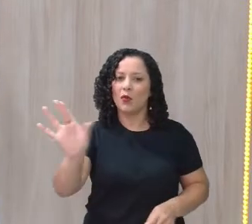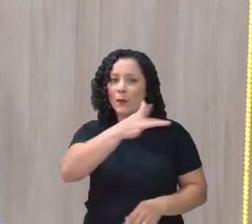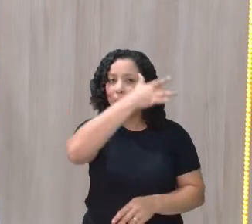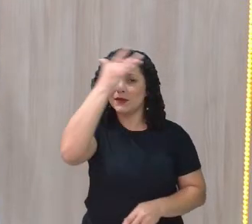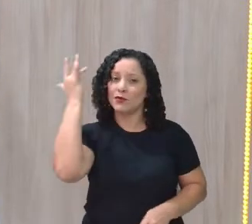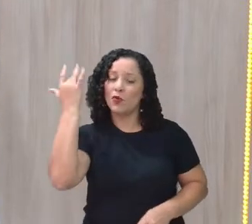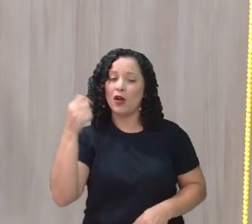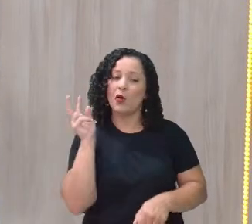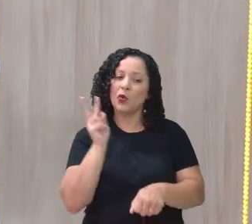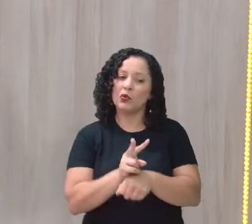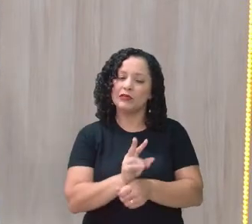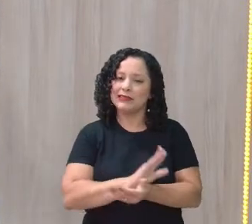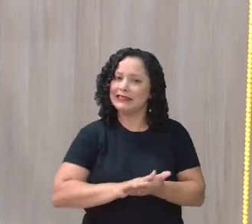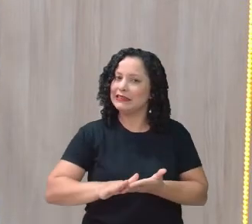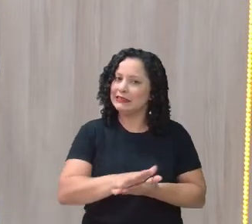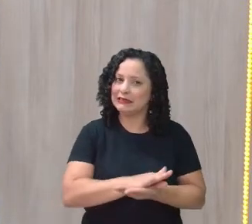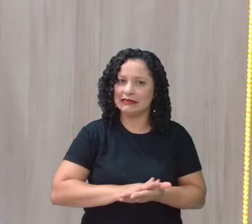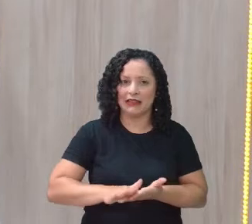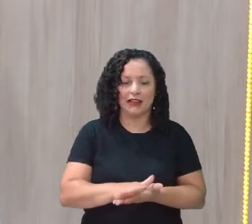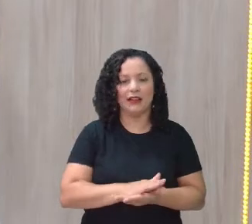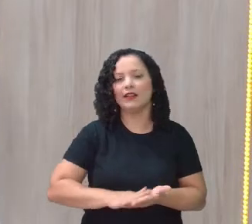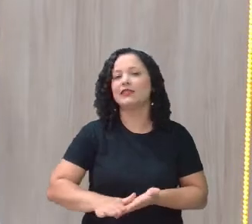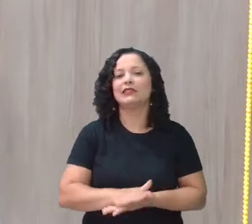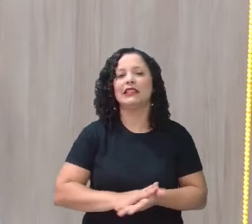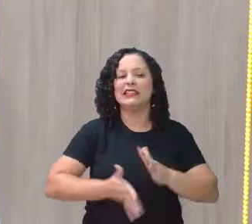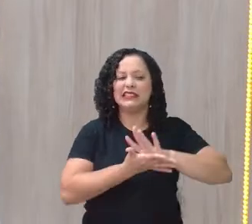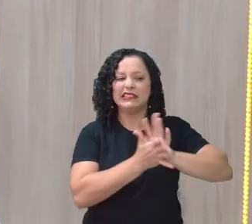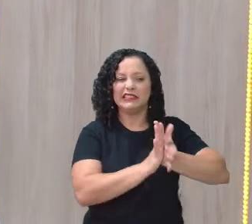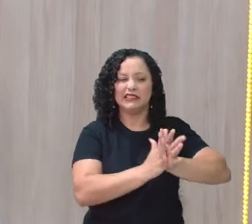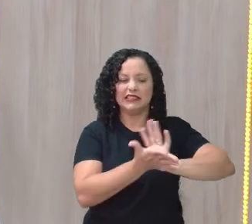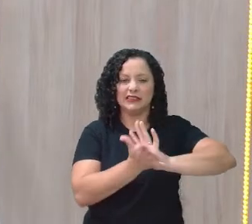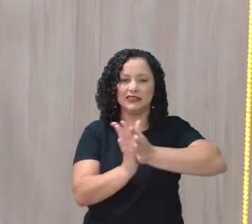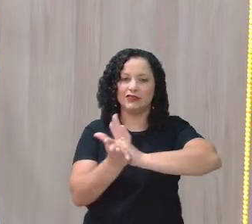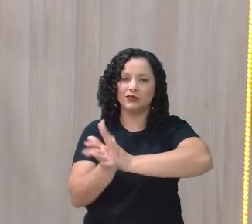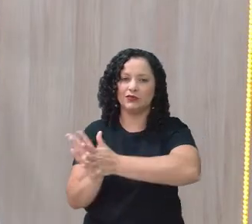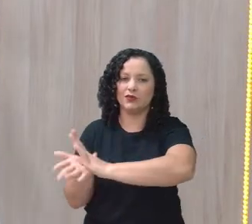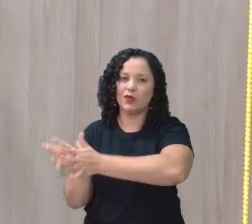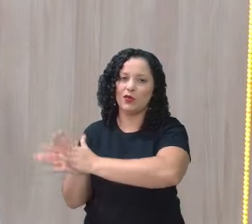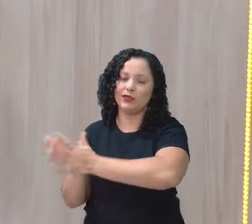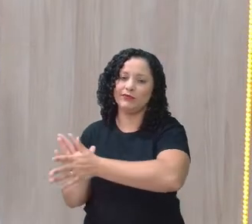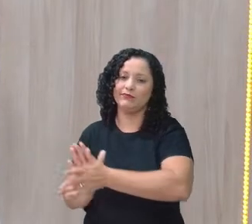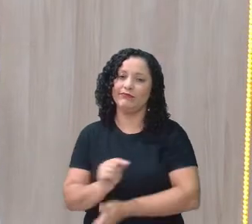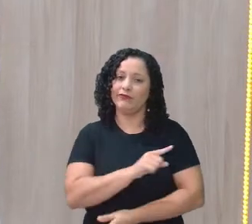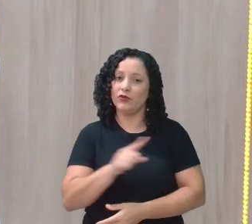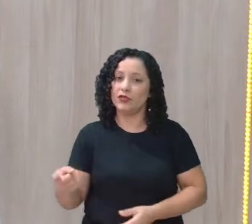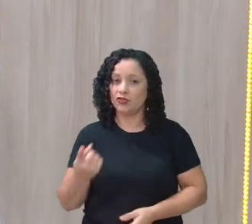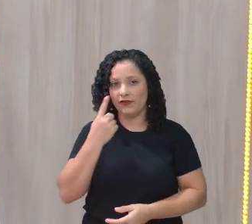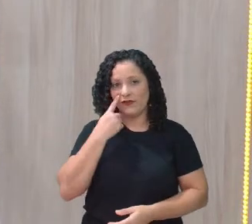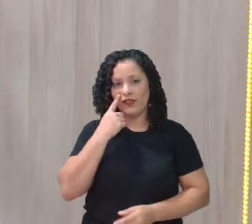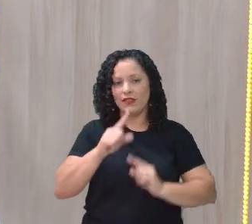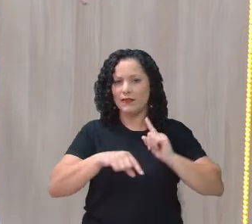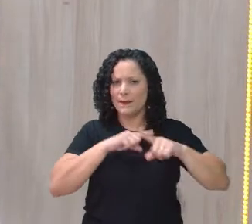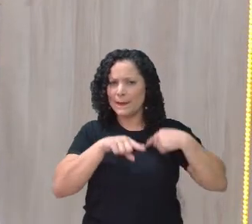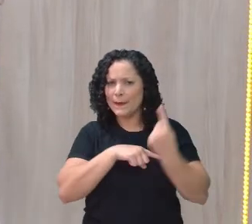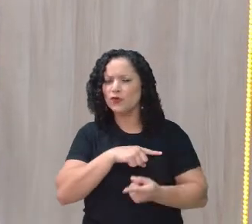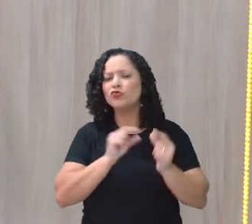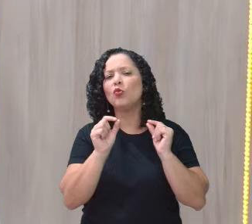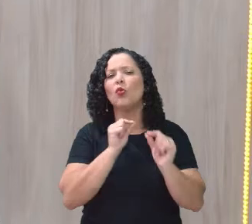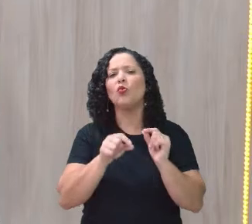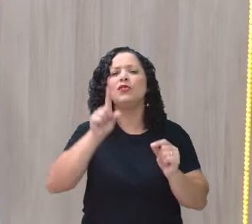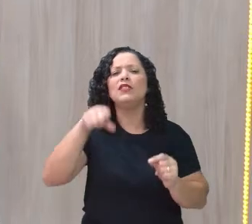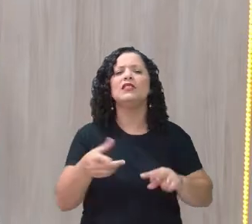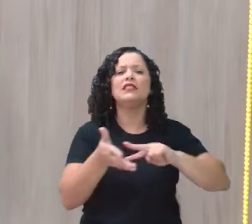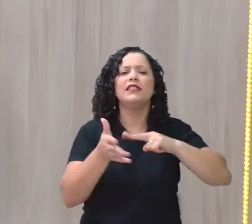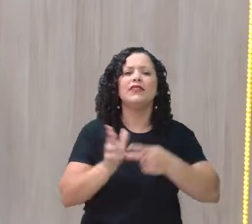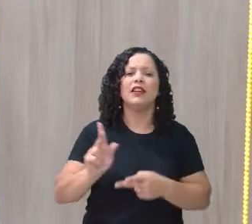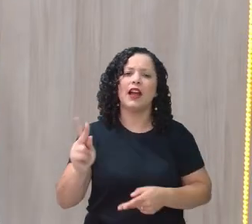cuidados, acabamos avançando muitas vezes nos seus habitats naturais. Vocês vão ver daqui a pouco o que é um habitat. E aí,